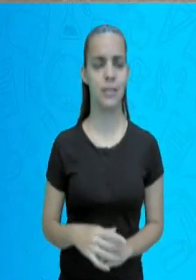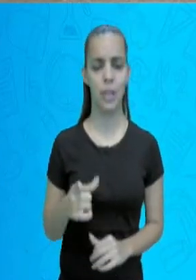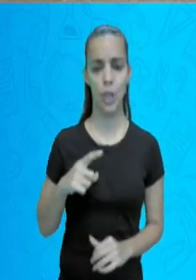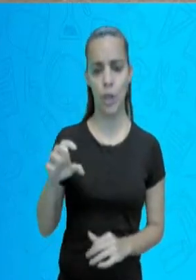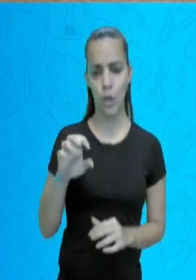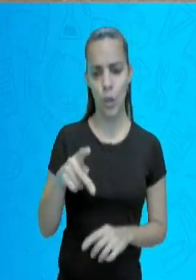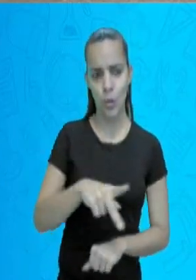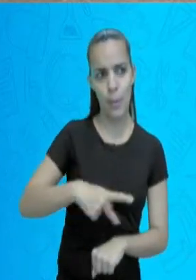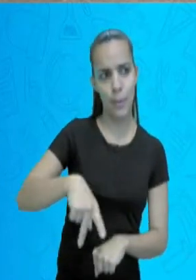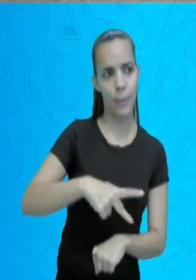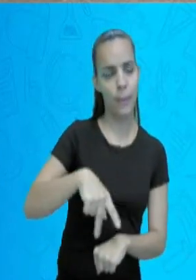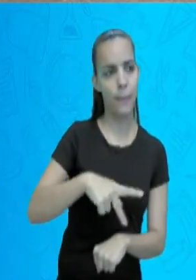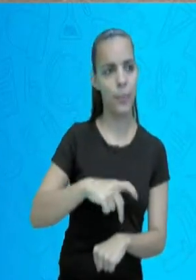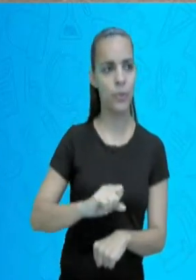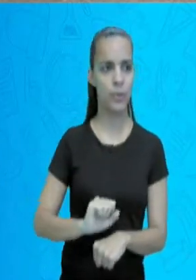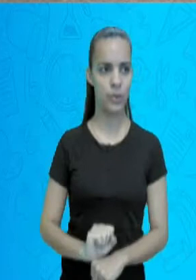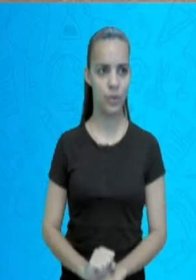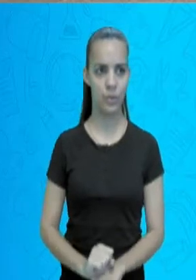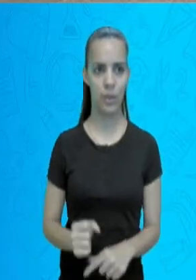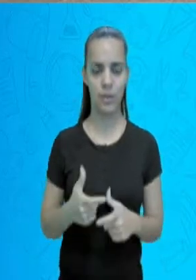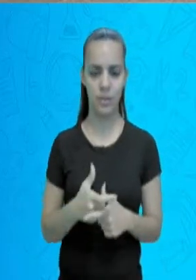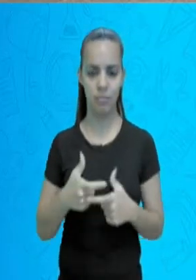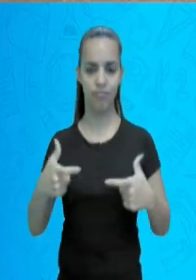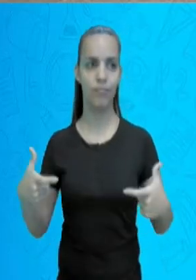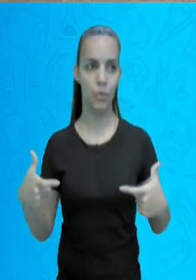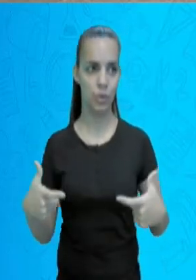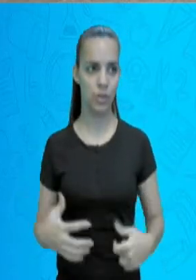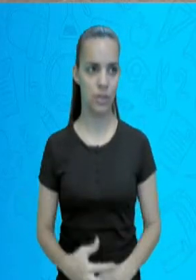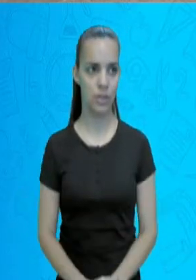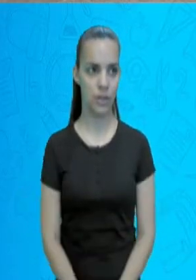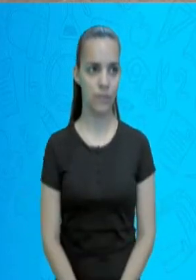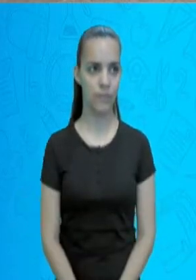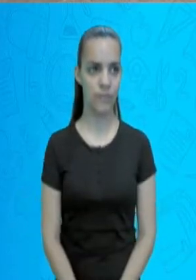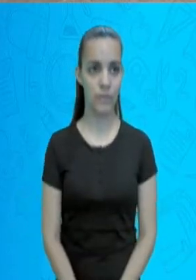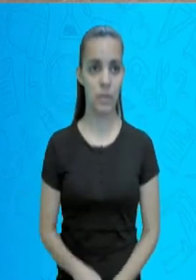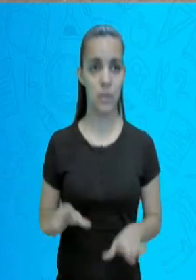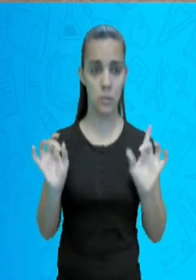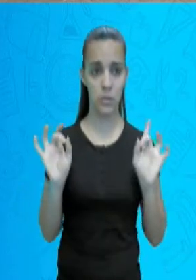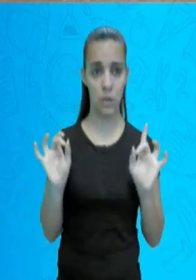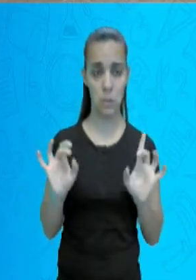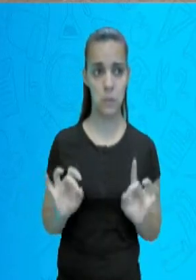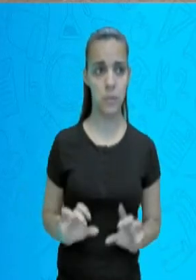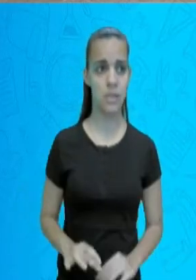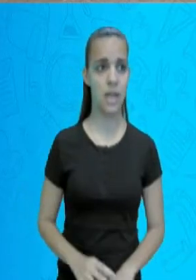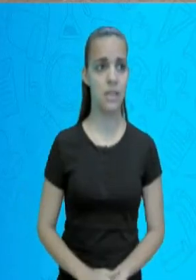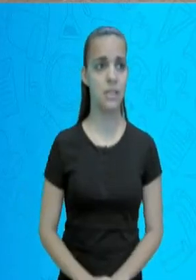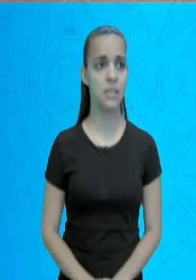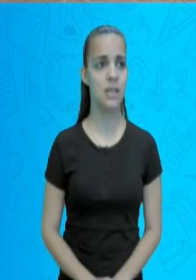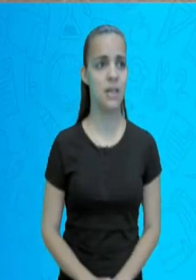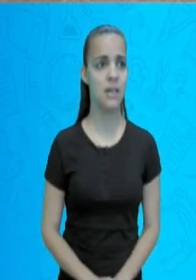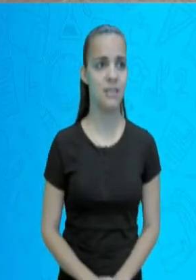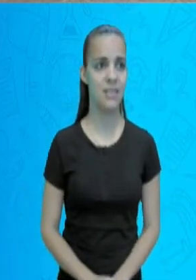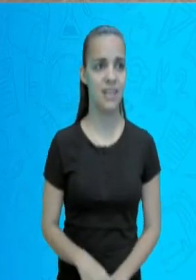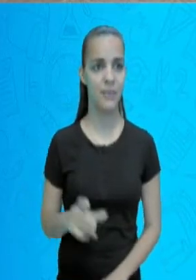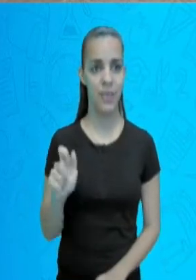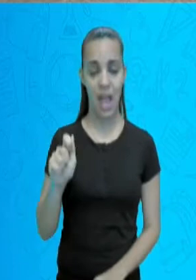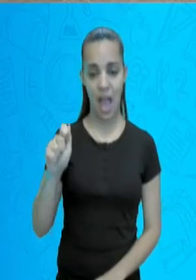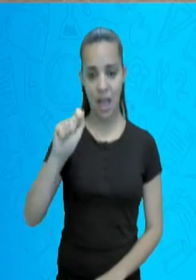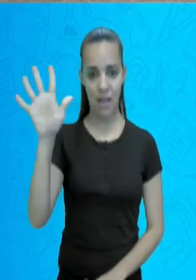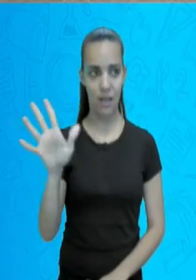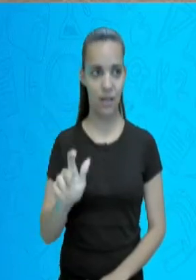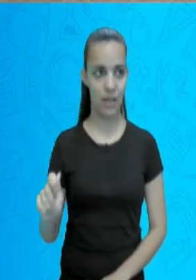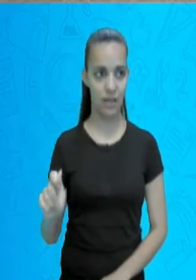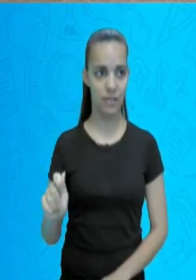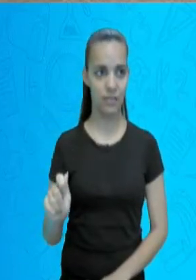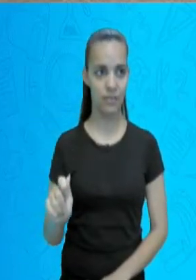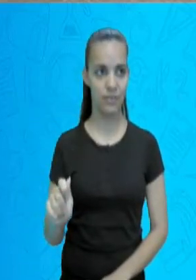países ocidentais é muito grande. Segundo os especialistas, nós falamos que a África é